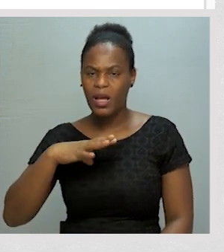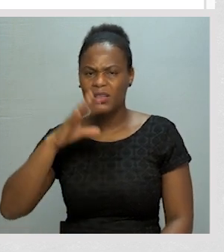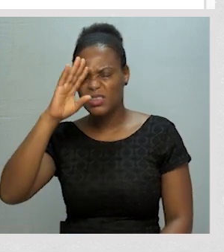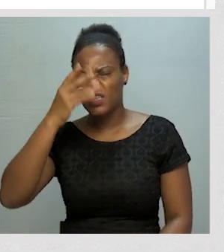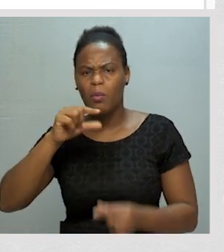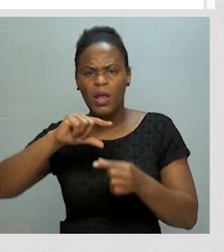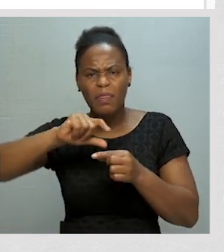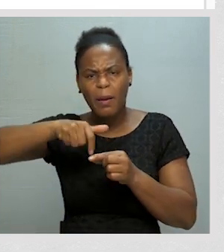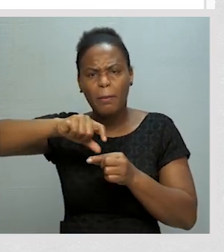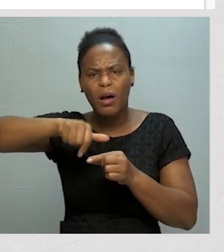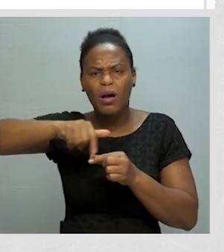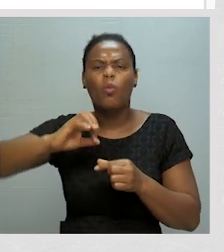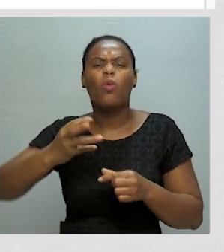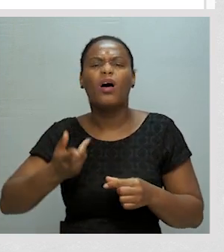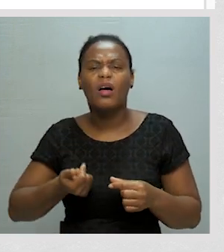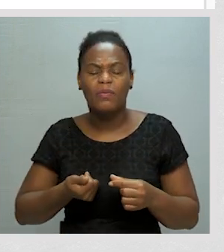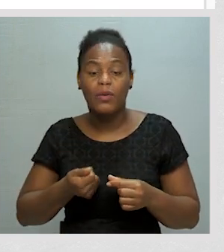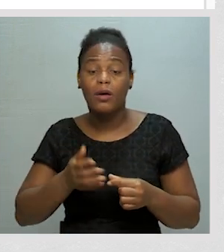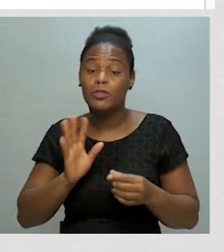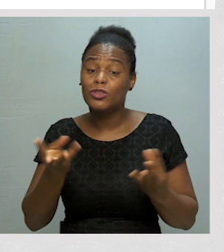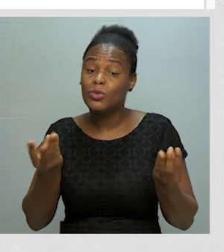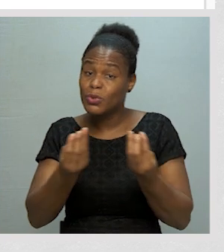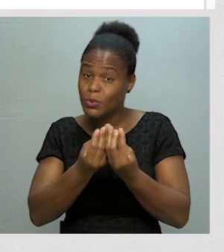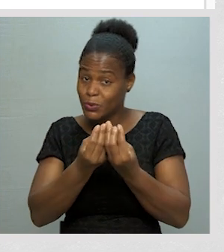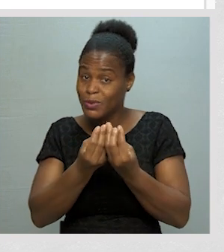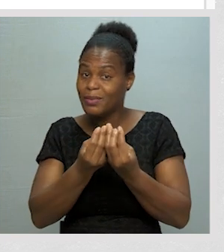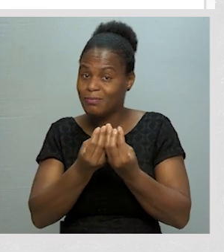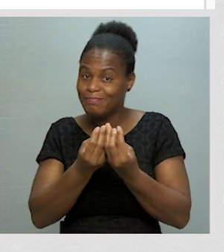Dados, indicação e operação, sempre.